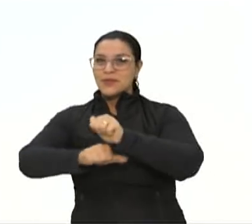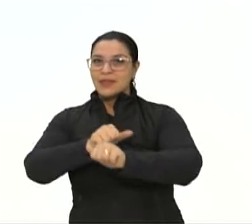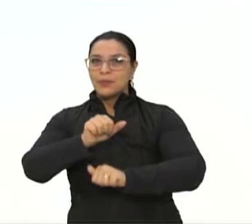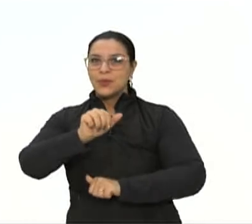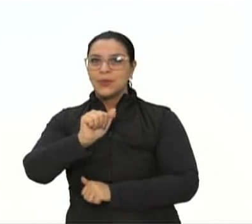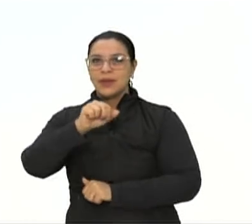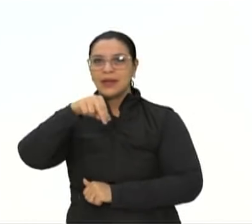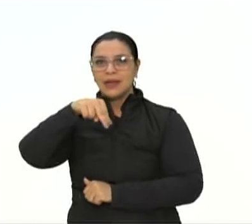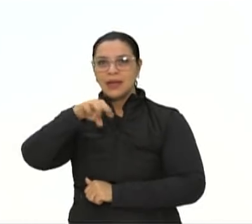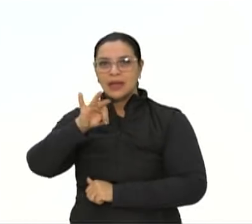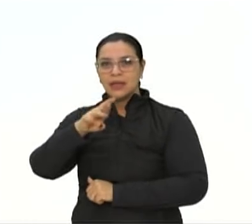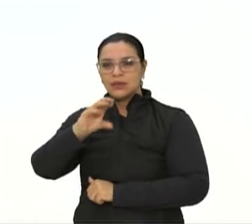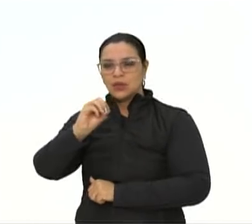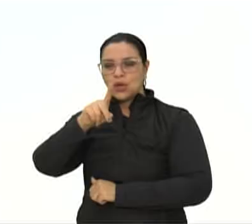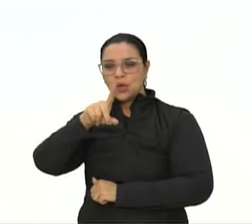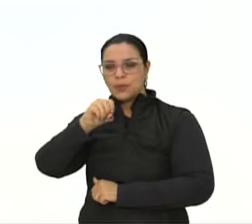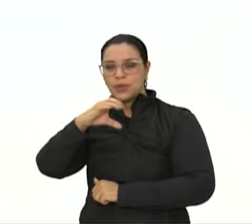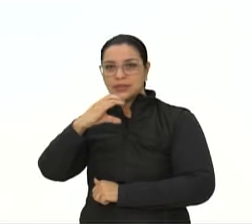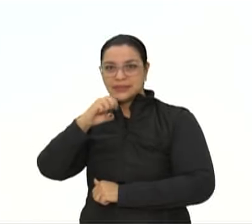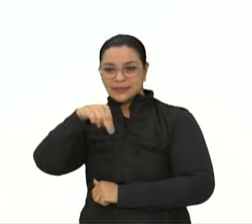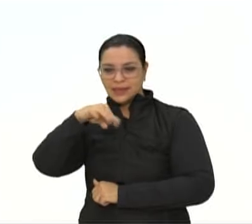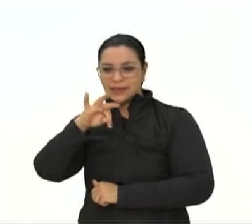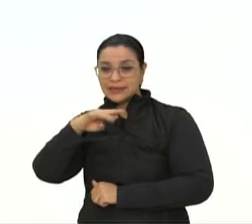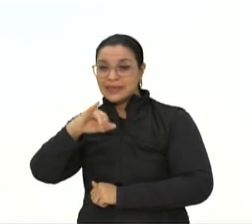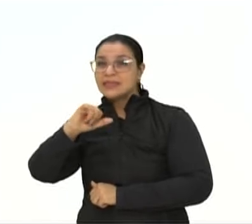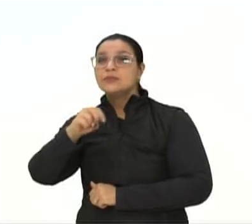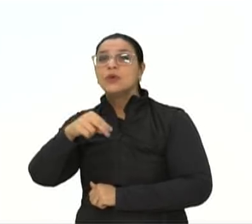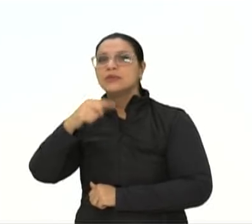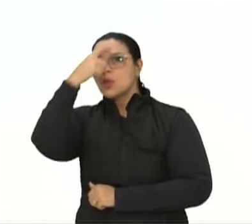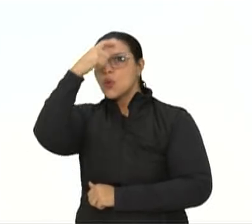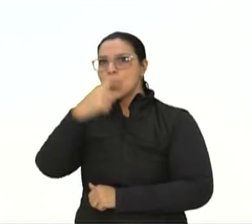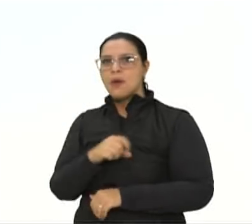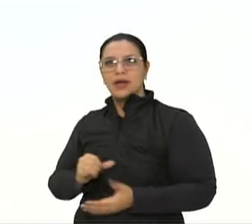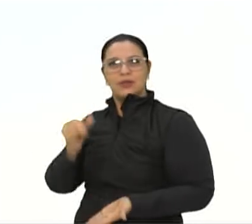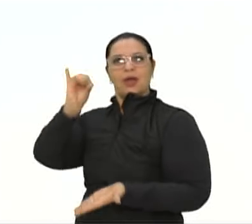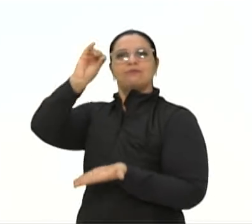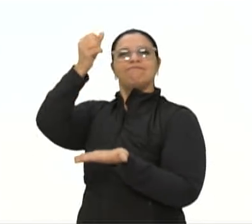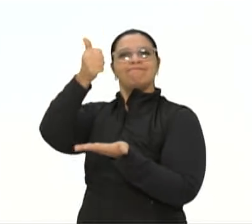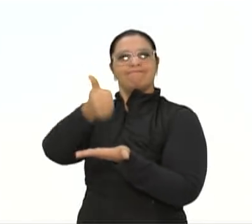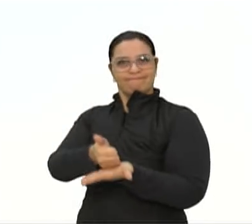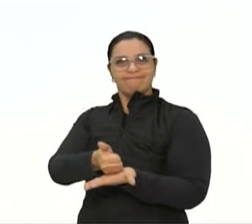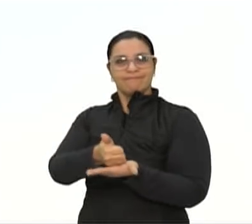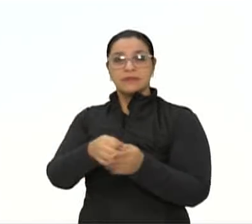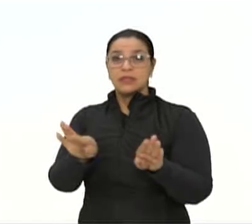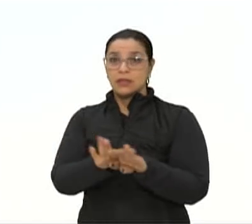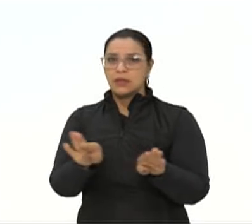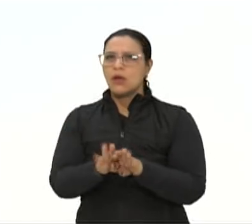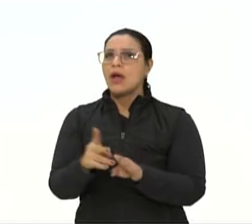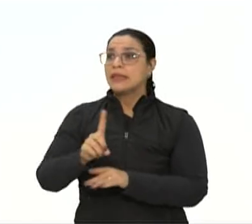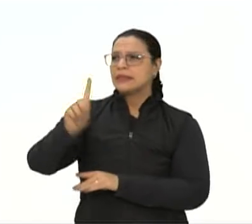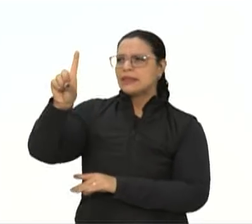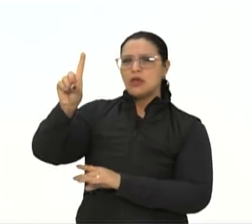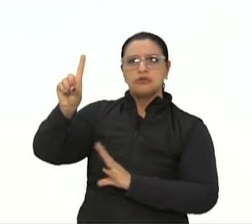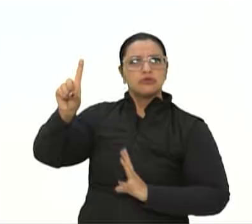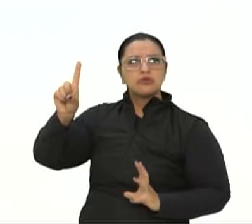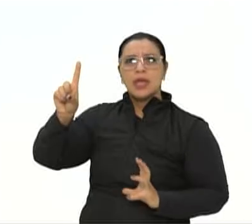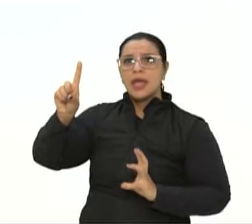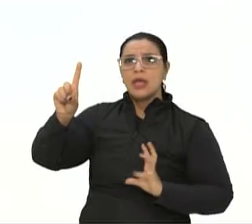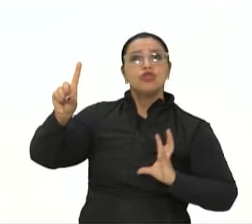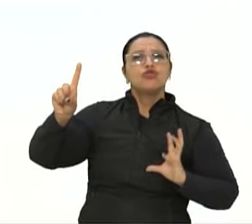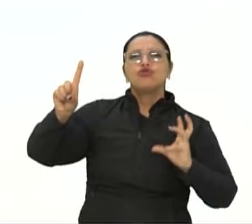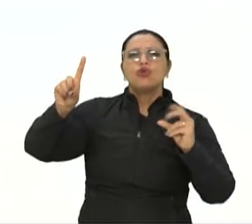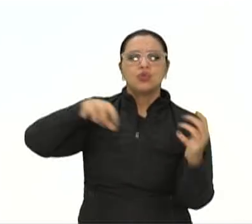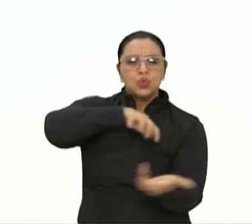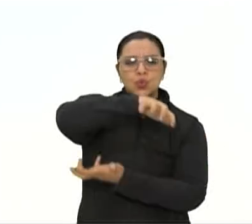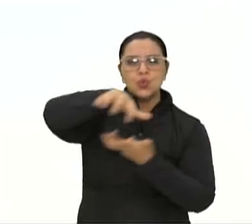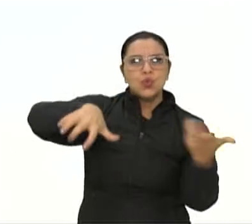que teocentrismo é justamente aquela ideia medieval de que Deus é o centro do universo. Né, aquela ideia filosófica que nós trabalhamos também,